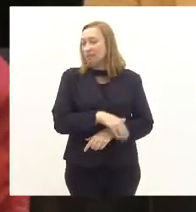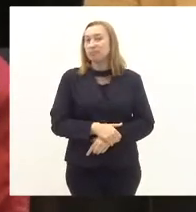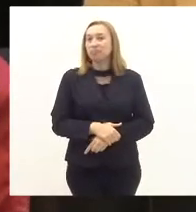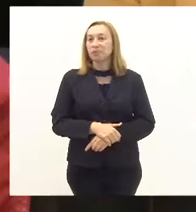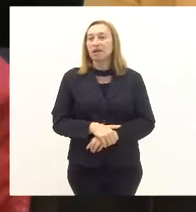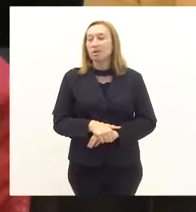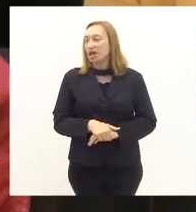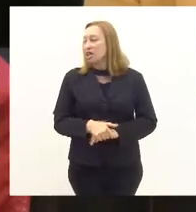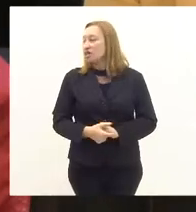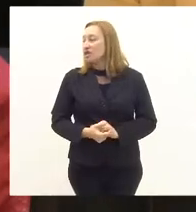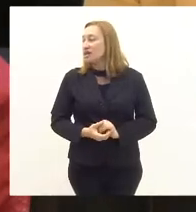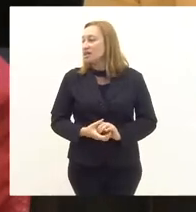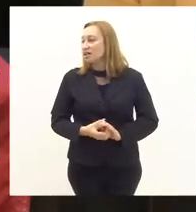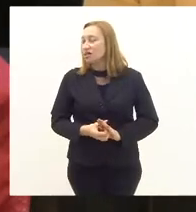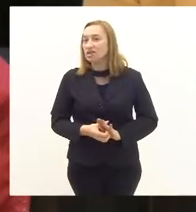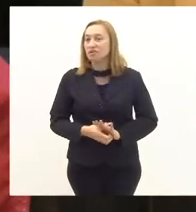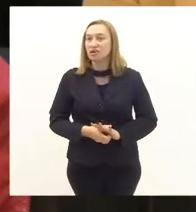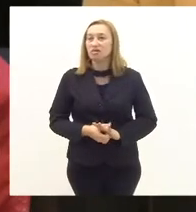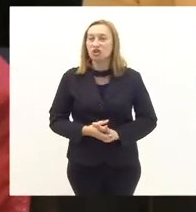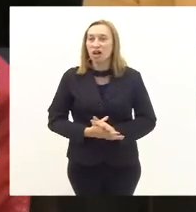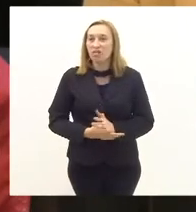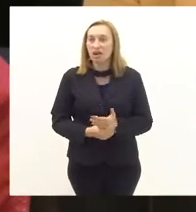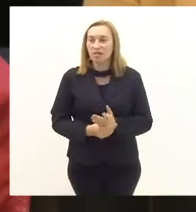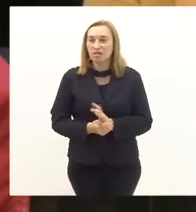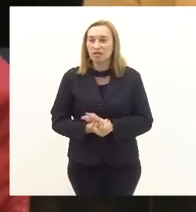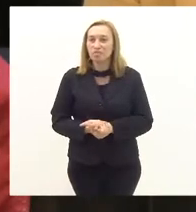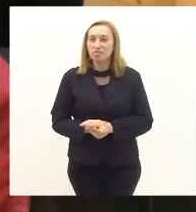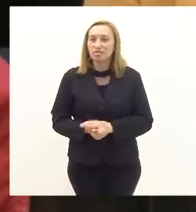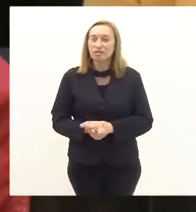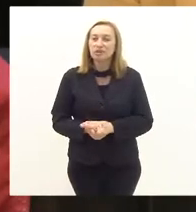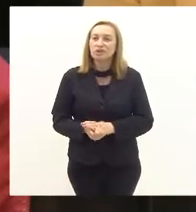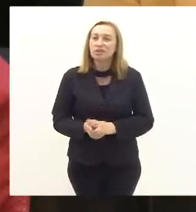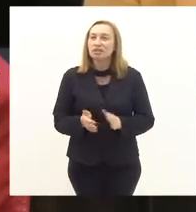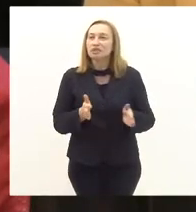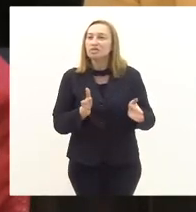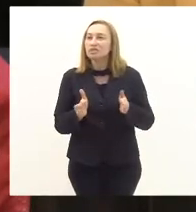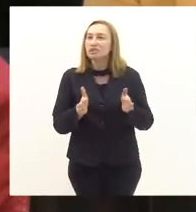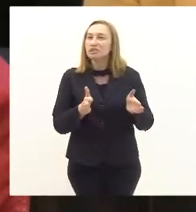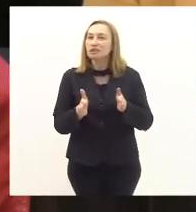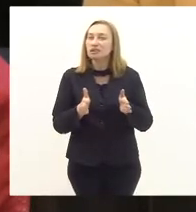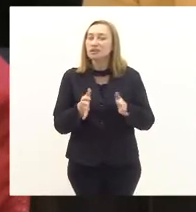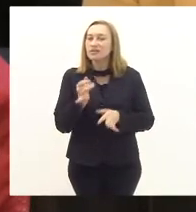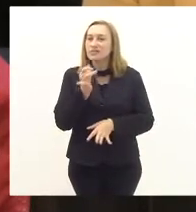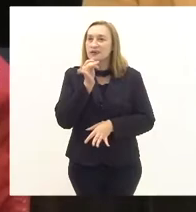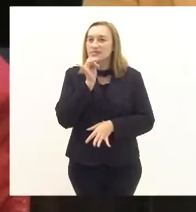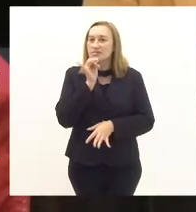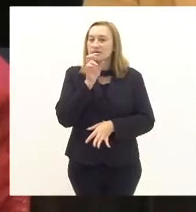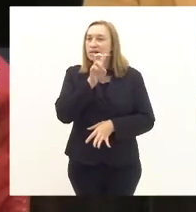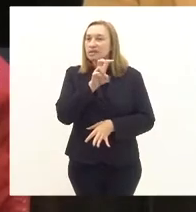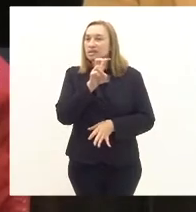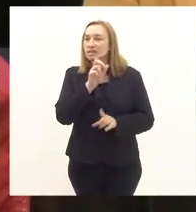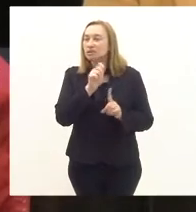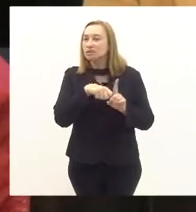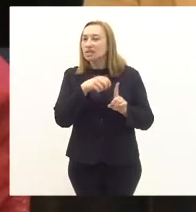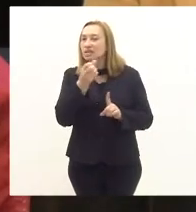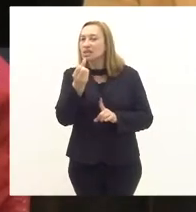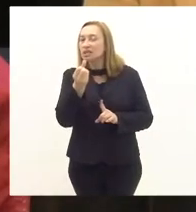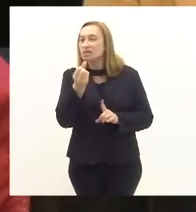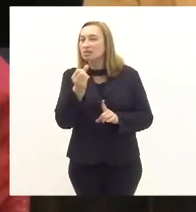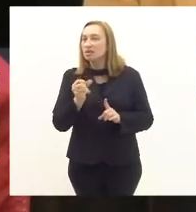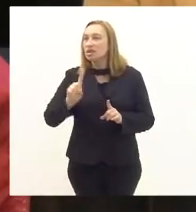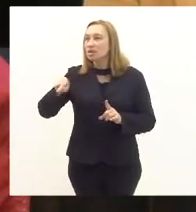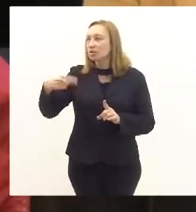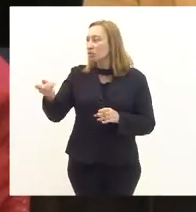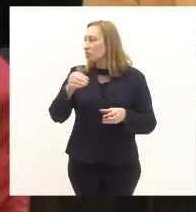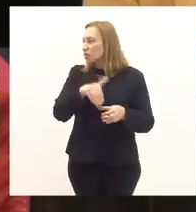do Cláudio Nascimento da gente marcar um prazo, por exemplo, 5, 6 meses, depois da eleição, antes do